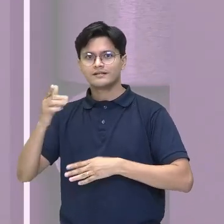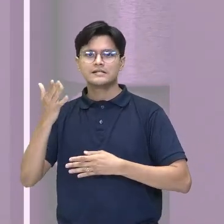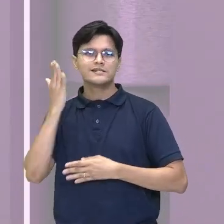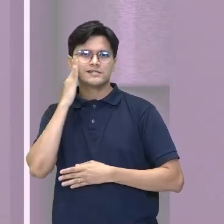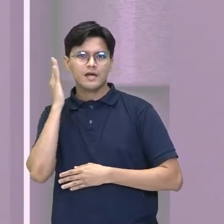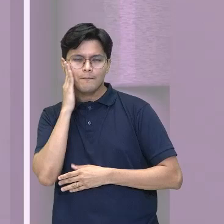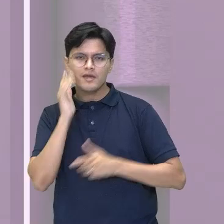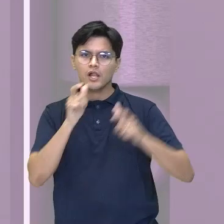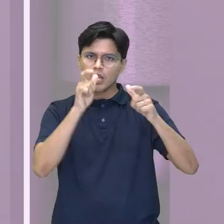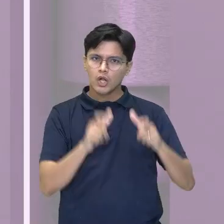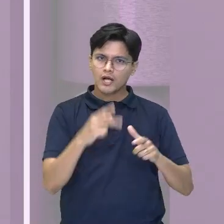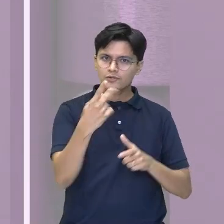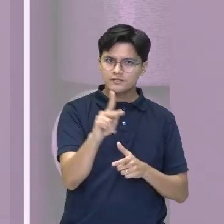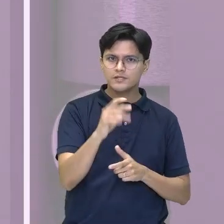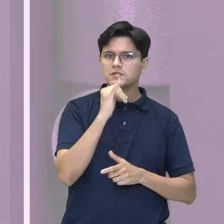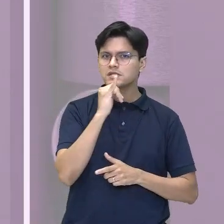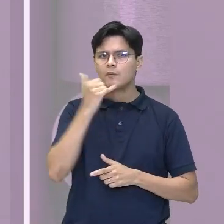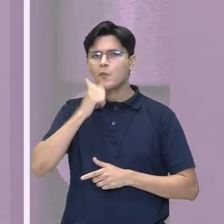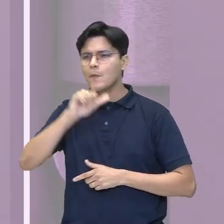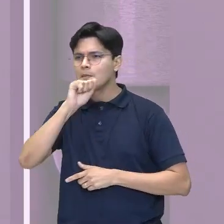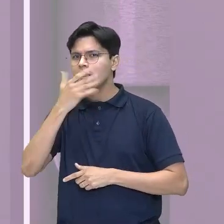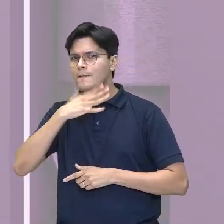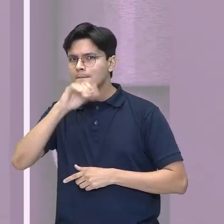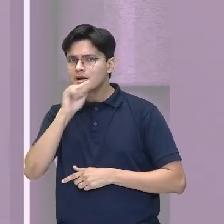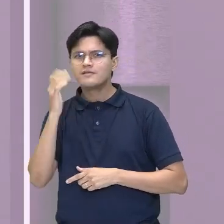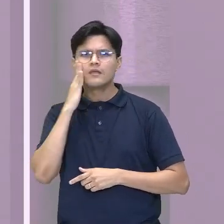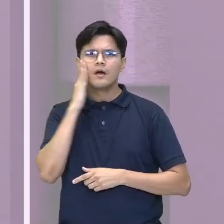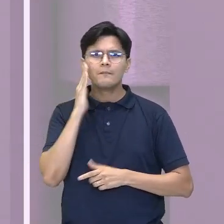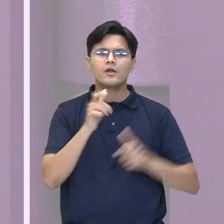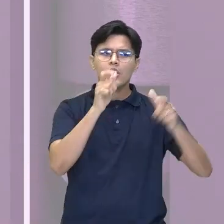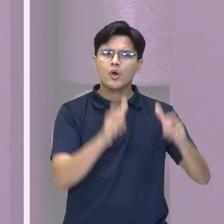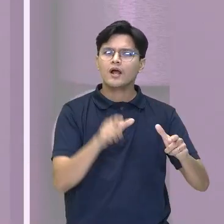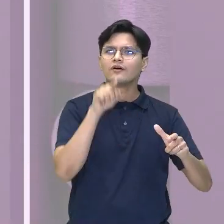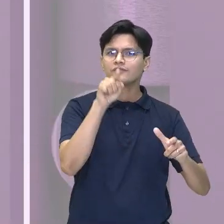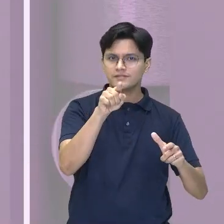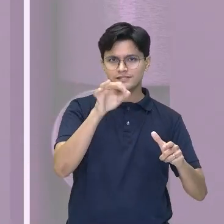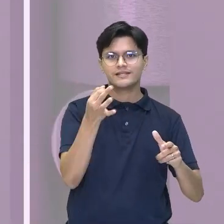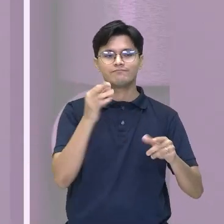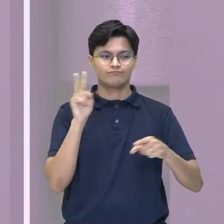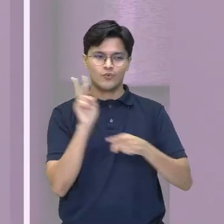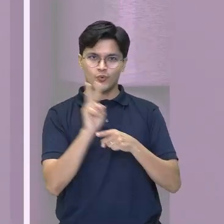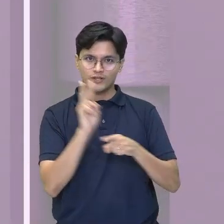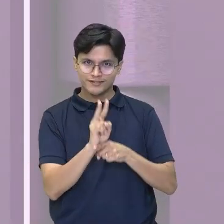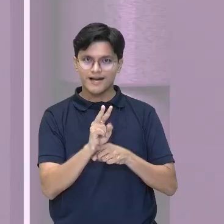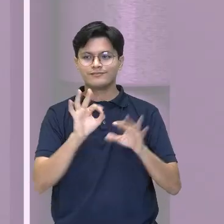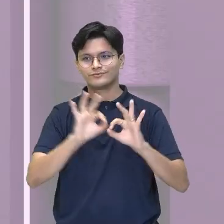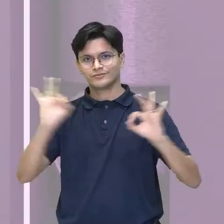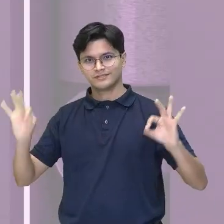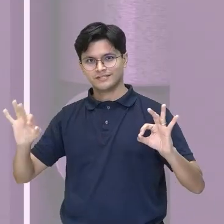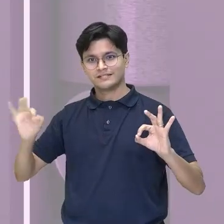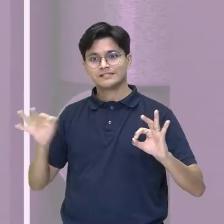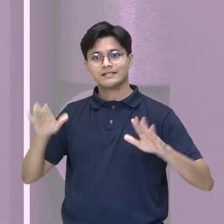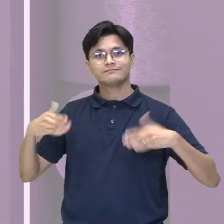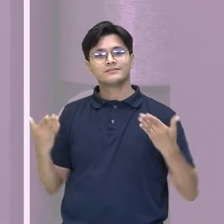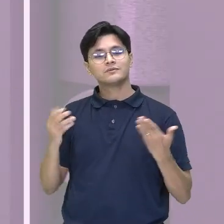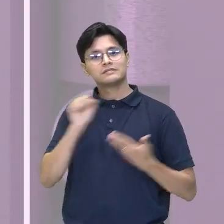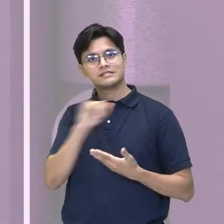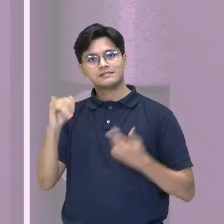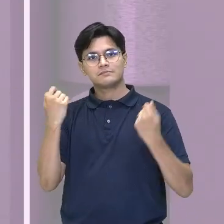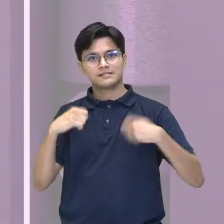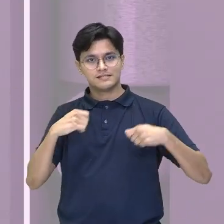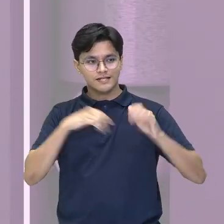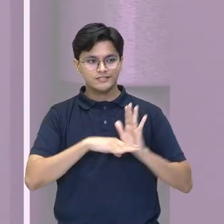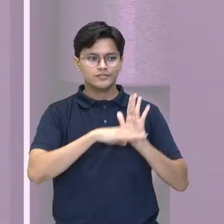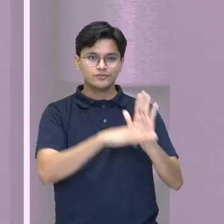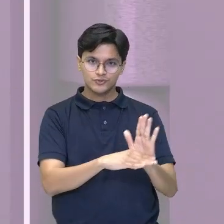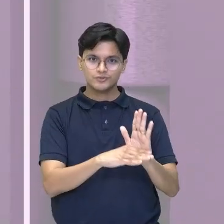criança geralmente não anda sozinho, até adulto. É tão bom a gente saber que tem alguém nos acompanhando, que se a gente precisar de ajuda, alguém vai